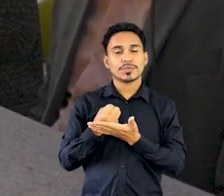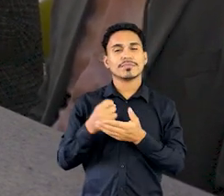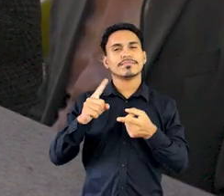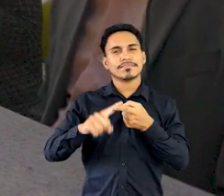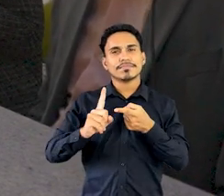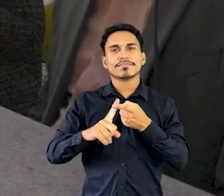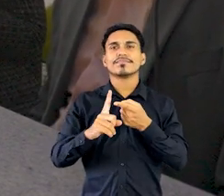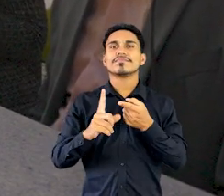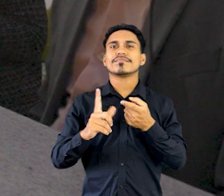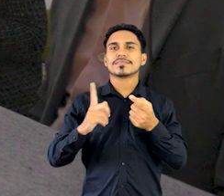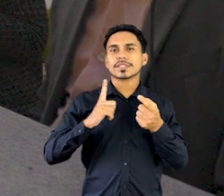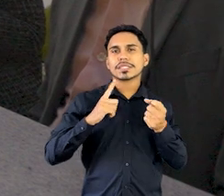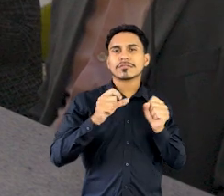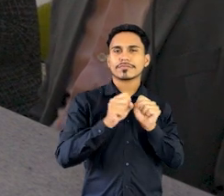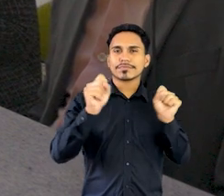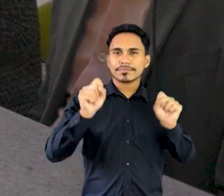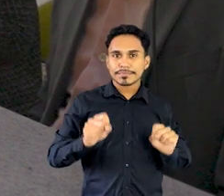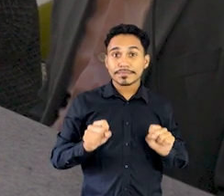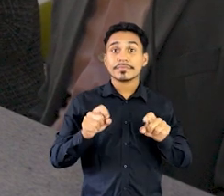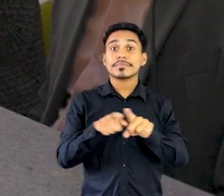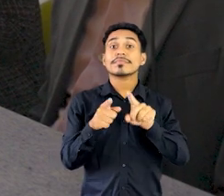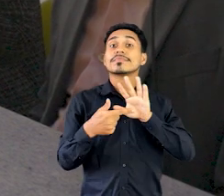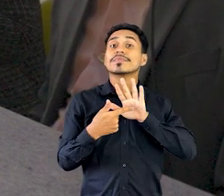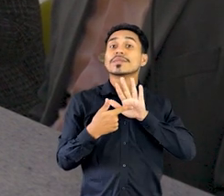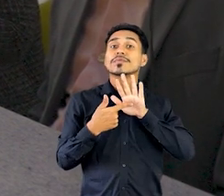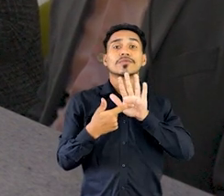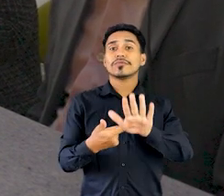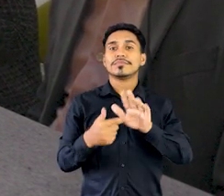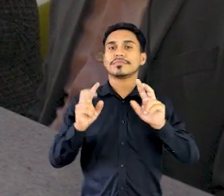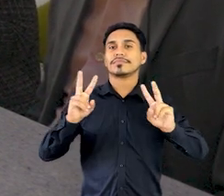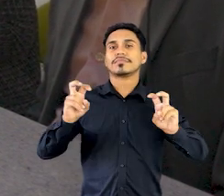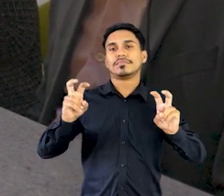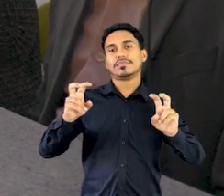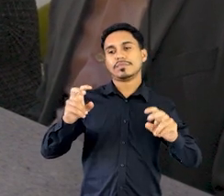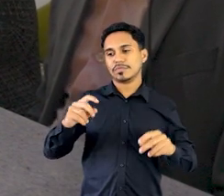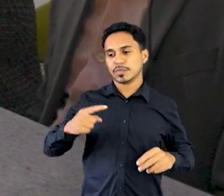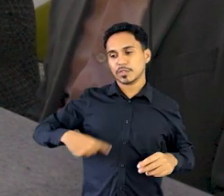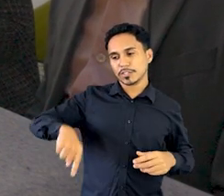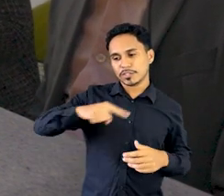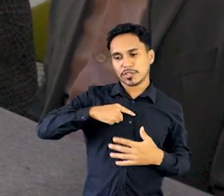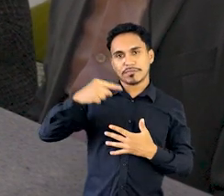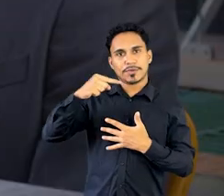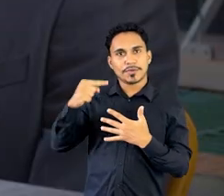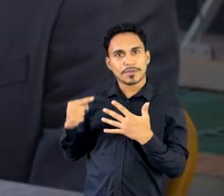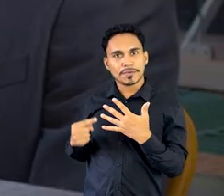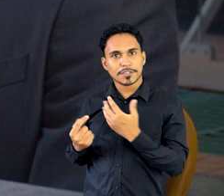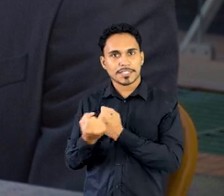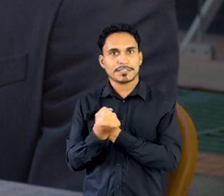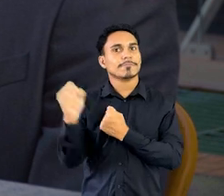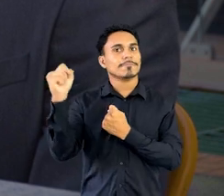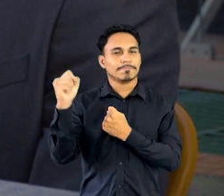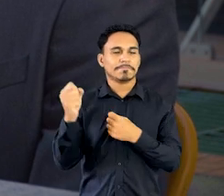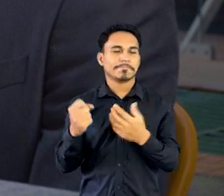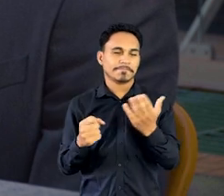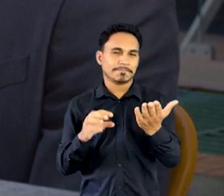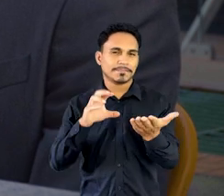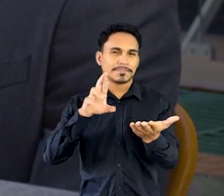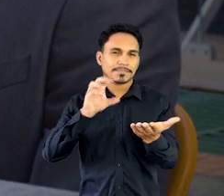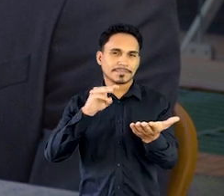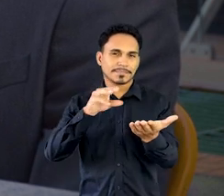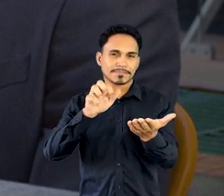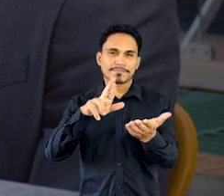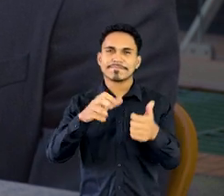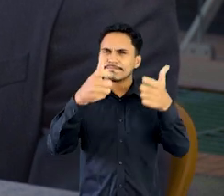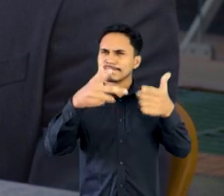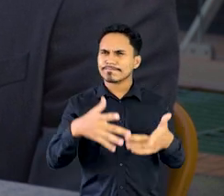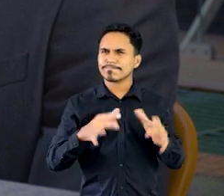né com com essa sistemática e para mostrar também um pouquinho das nossas fortalezas como muito